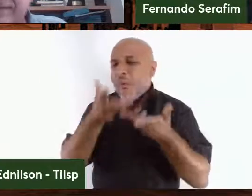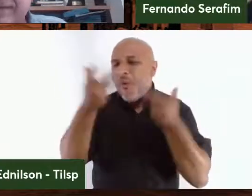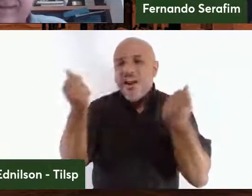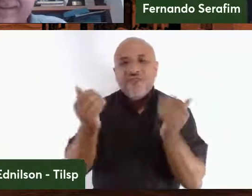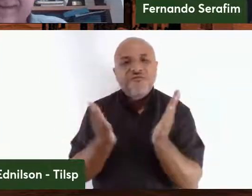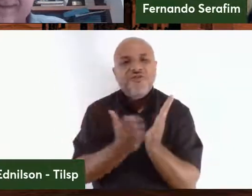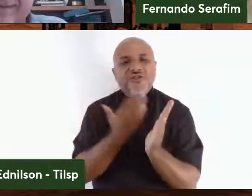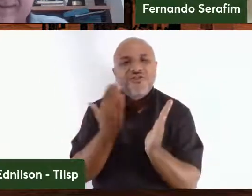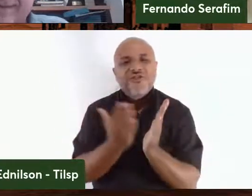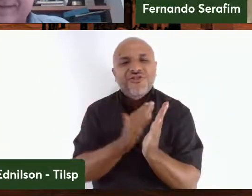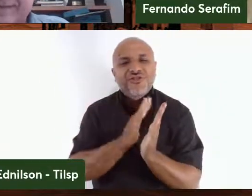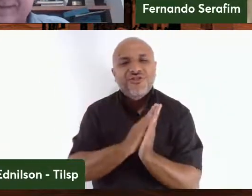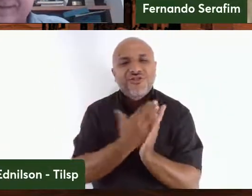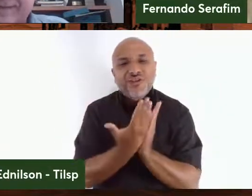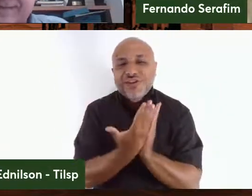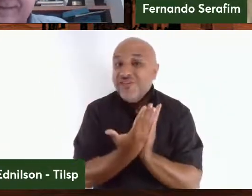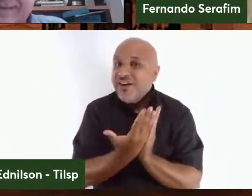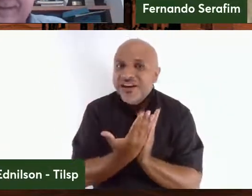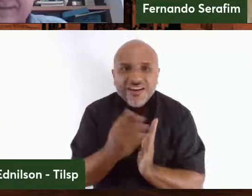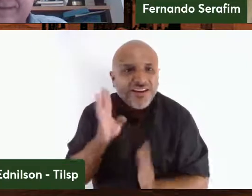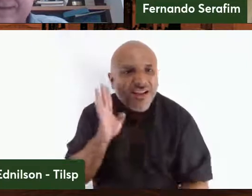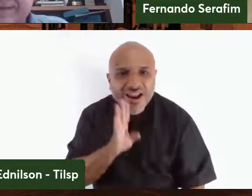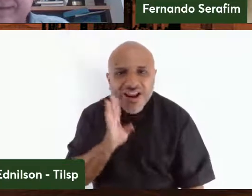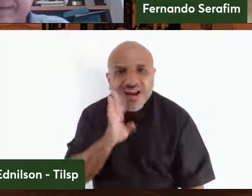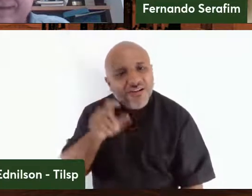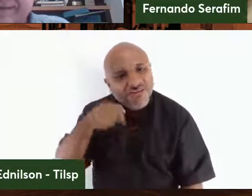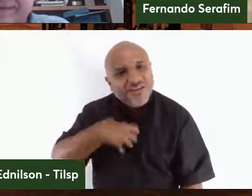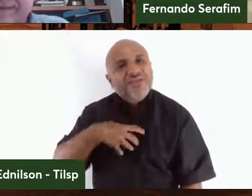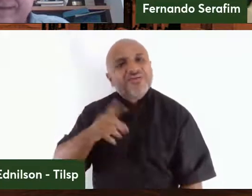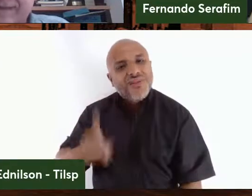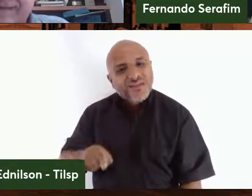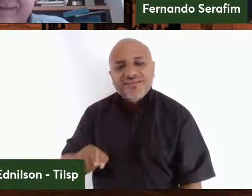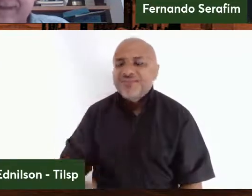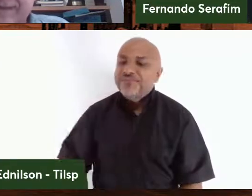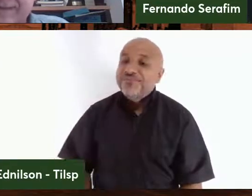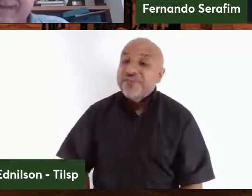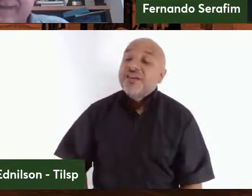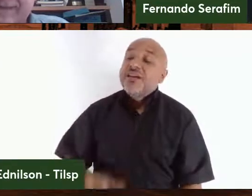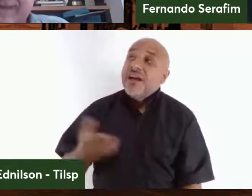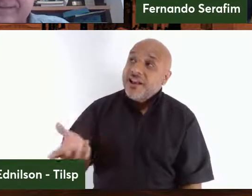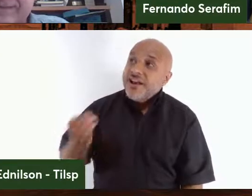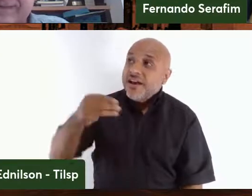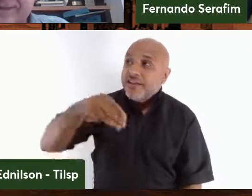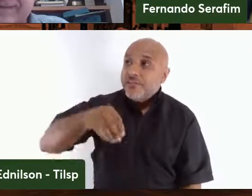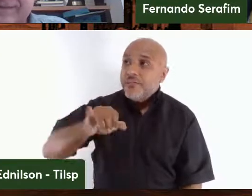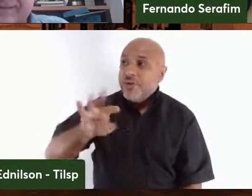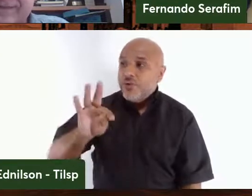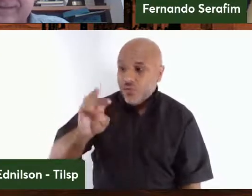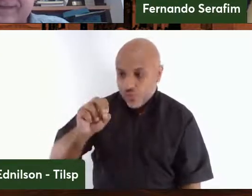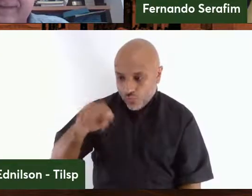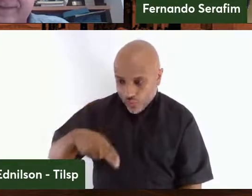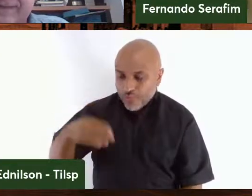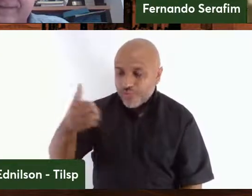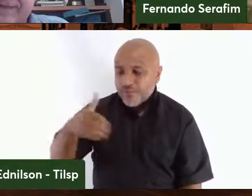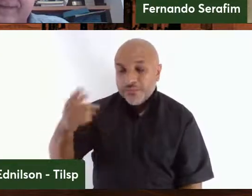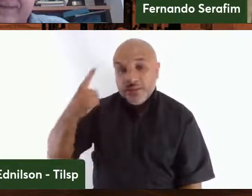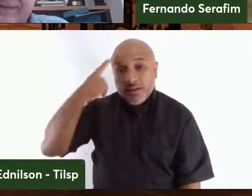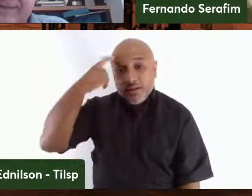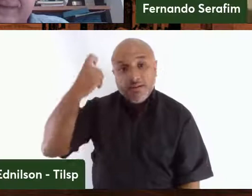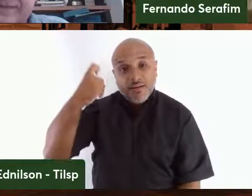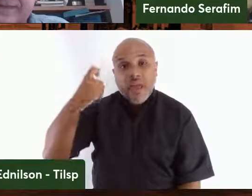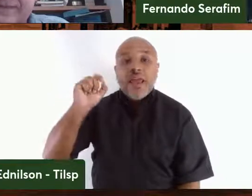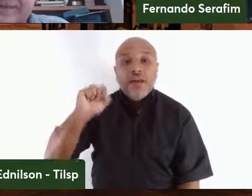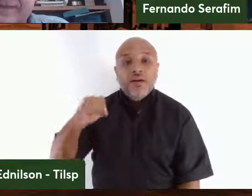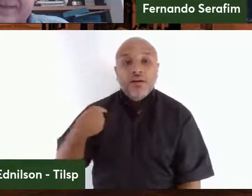né? Que legal que não é assim, Milton, que legal. Tá? E, aliás, Milton, partindo dessa ideia,